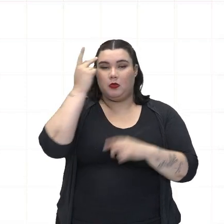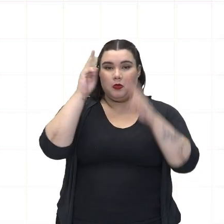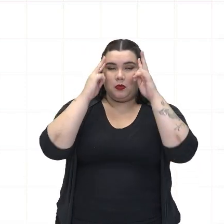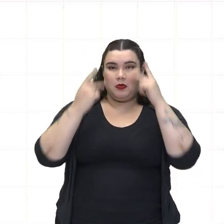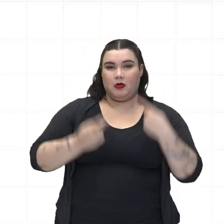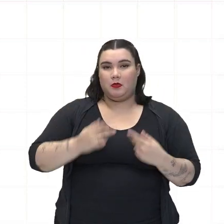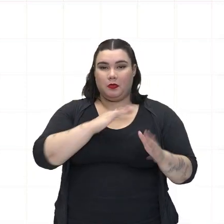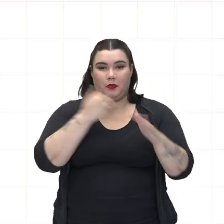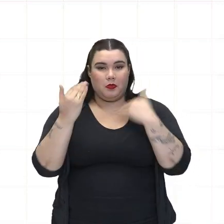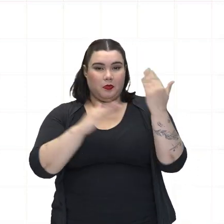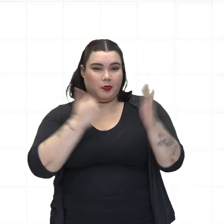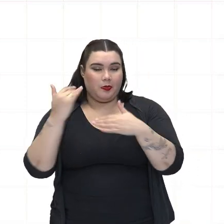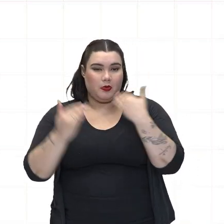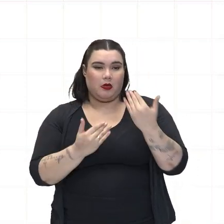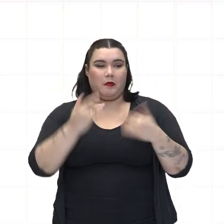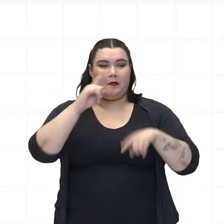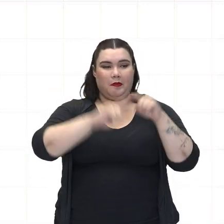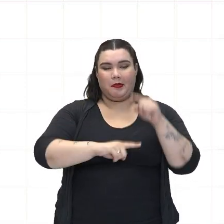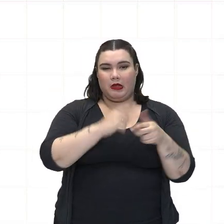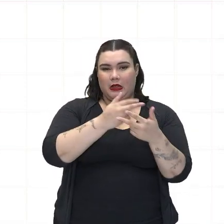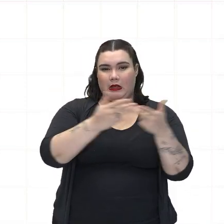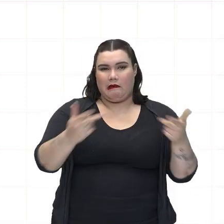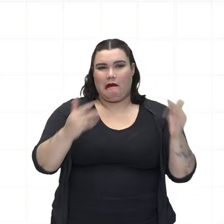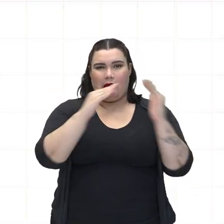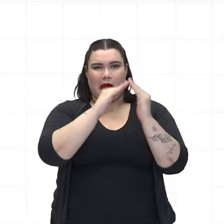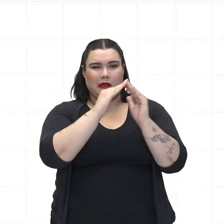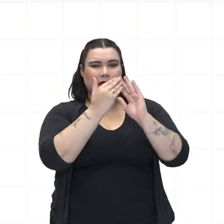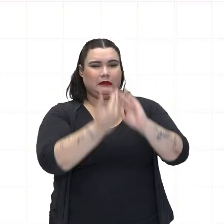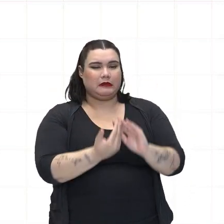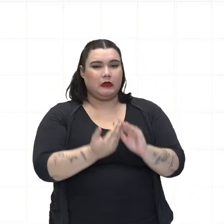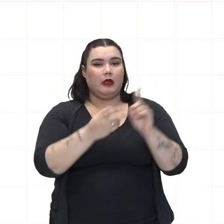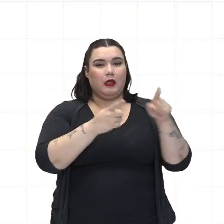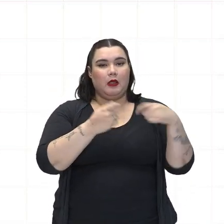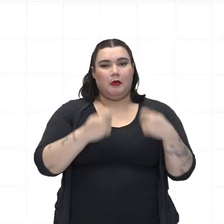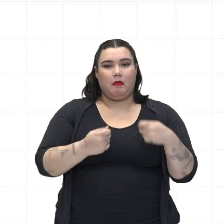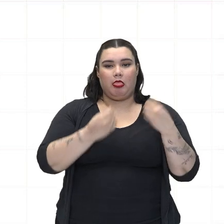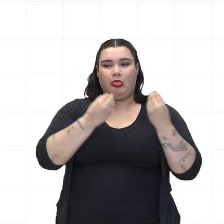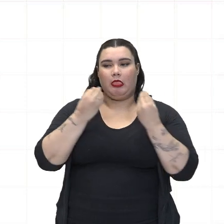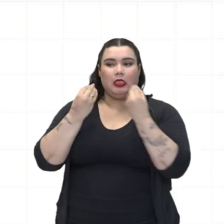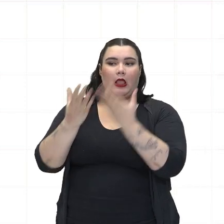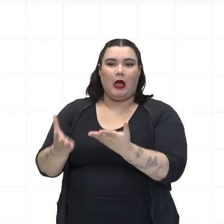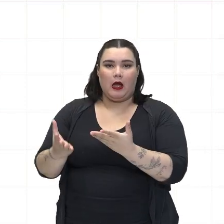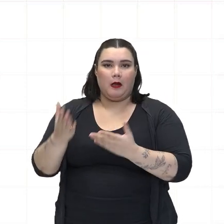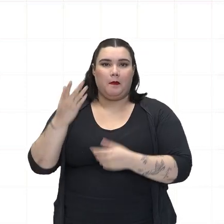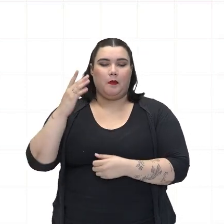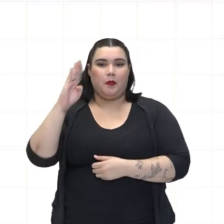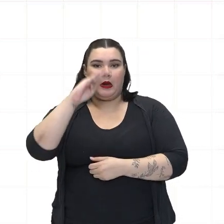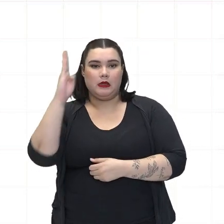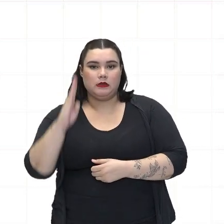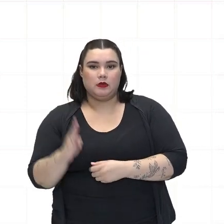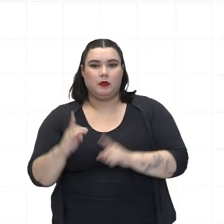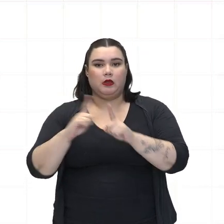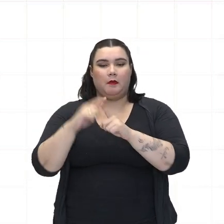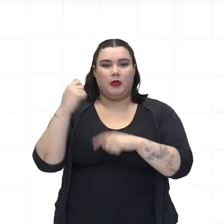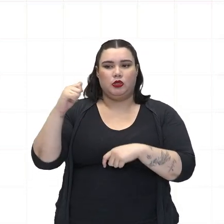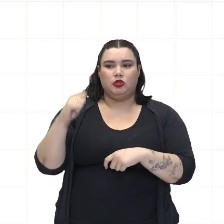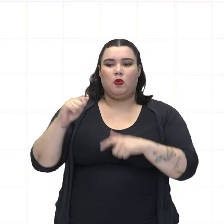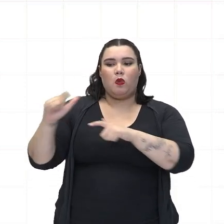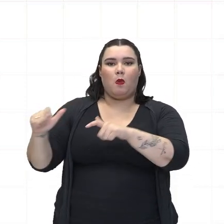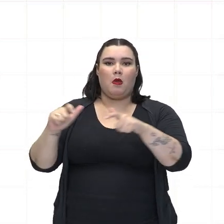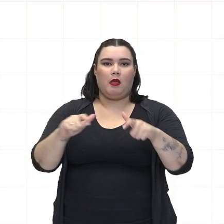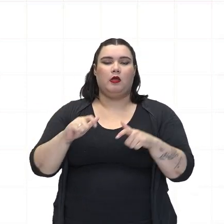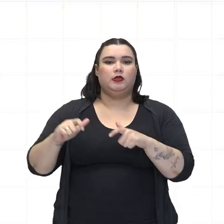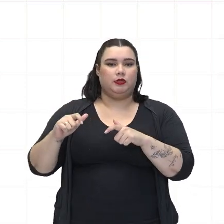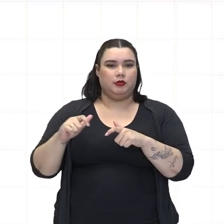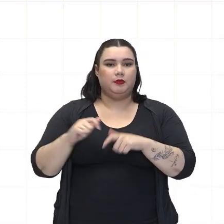e materiais, o país teve que ceder vastos territórios para o Brasil e também para a Argentina. Vamos